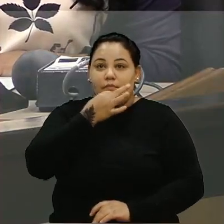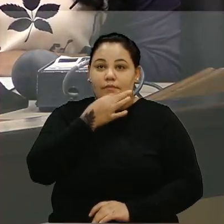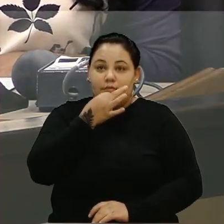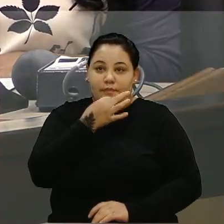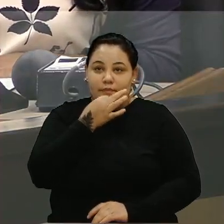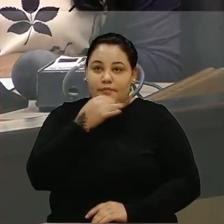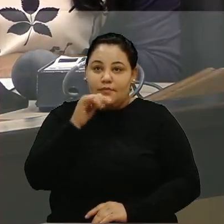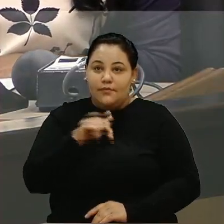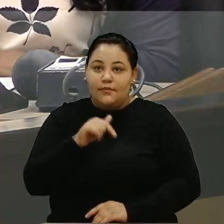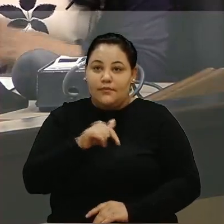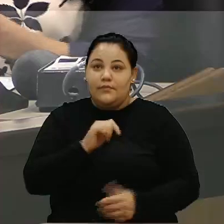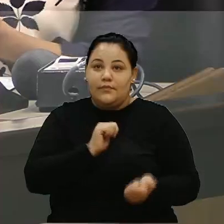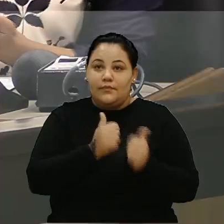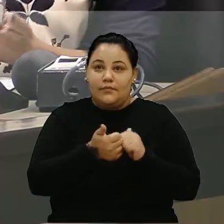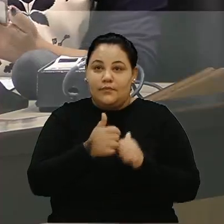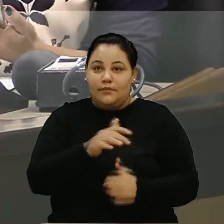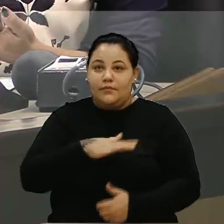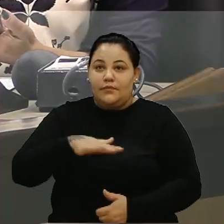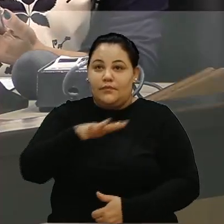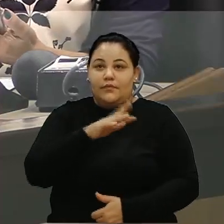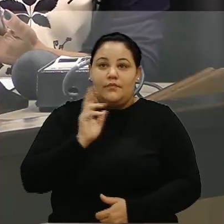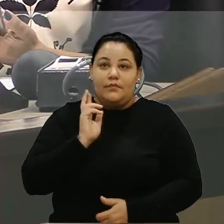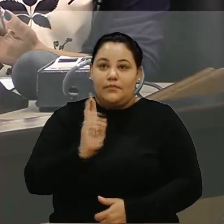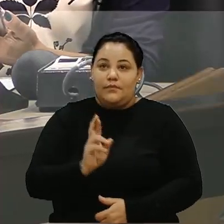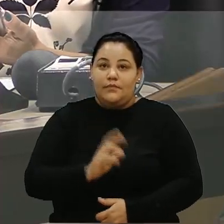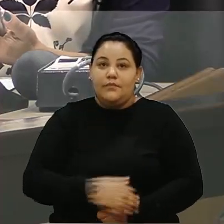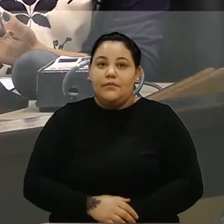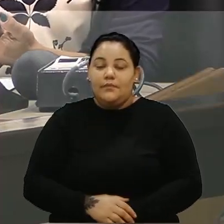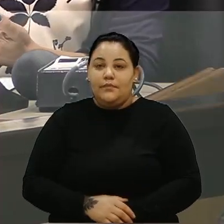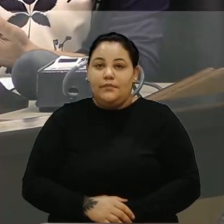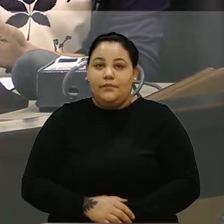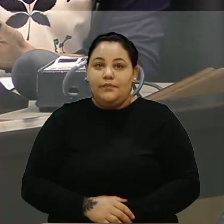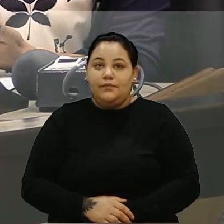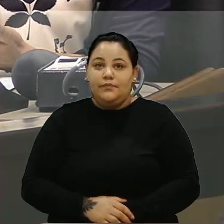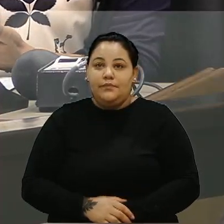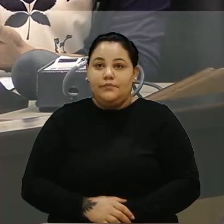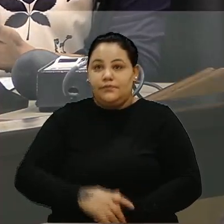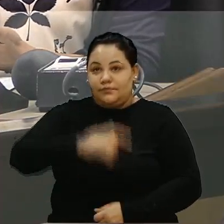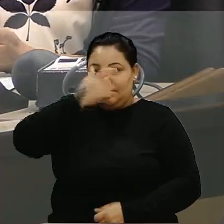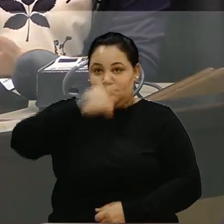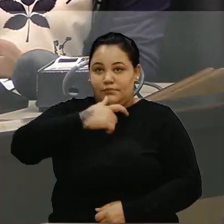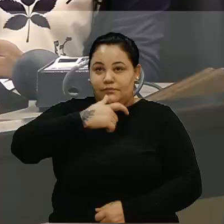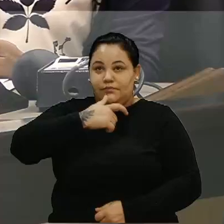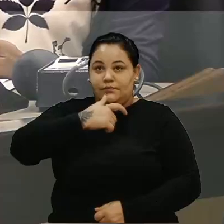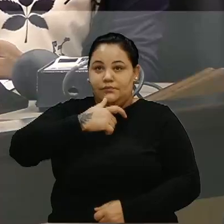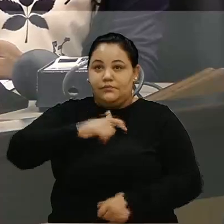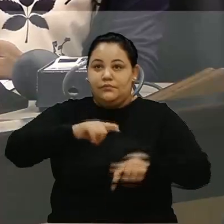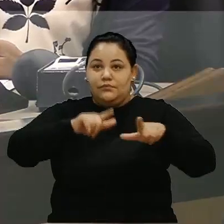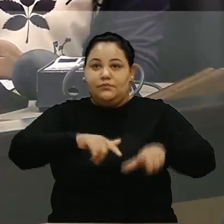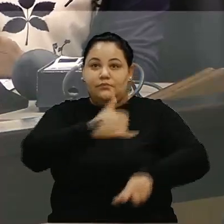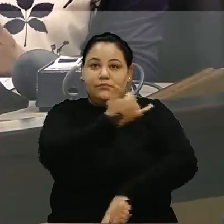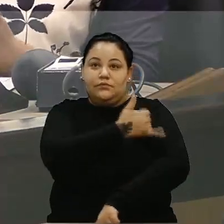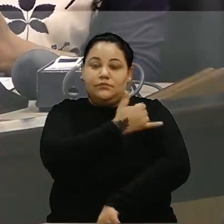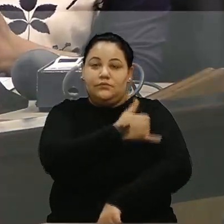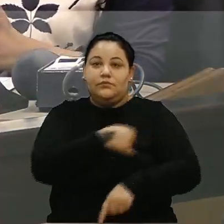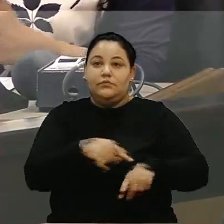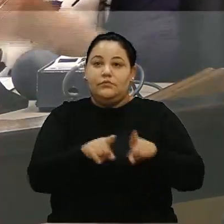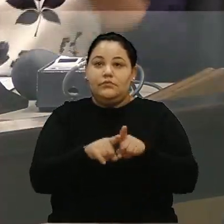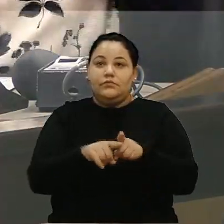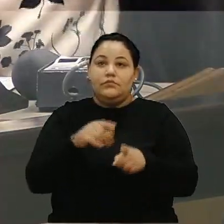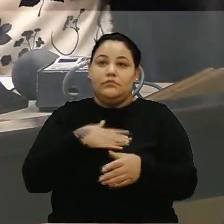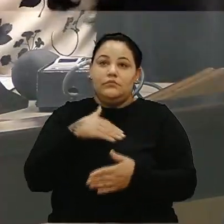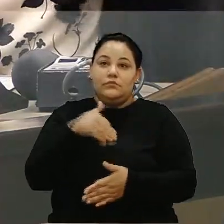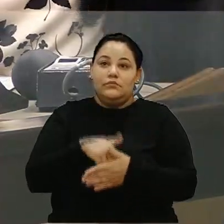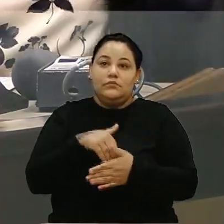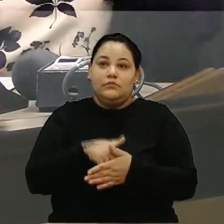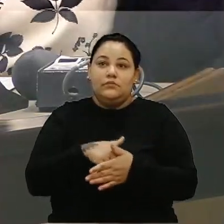nessa modalidade nos representando. Ele vai nos representar provavelmente lá no Rio de Janeiro e aqui vai o meu voto de congratulação